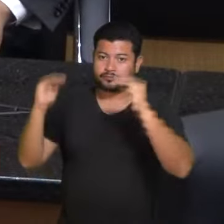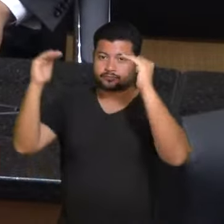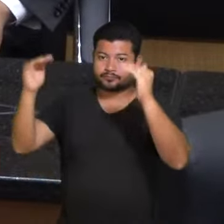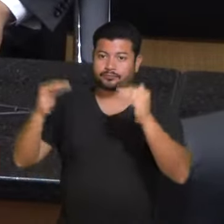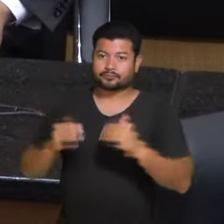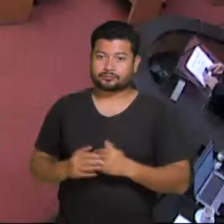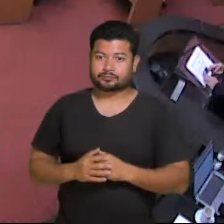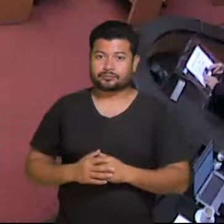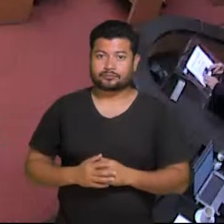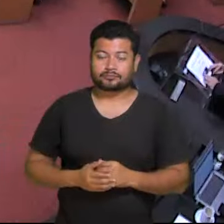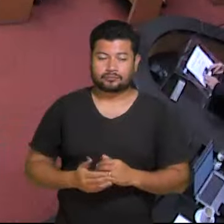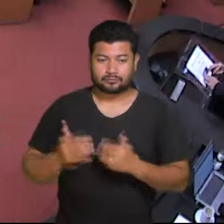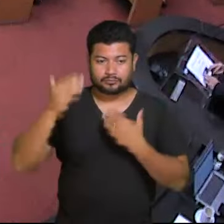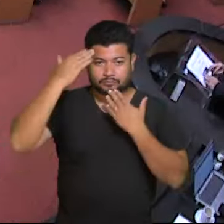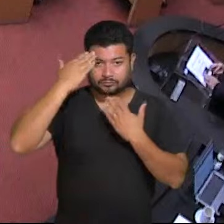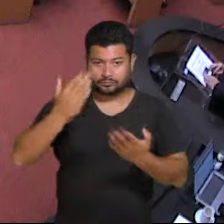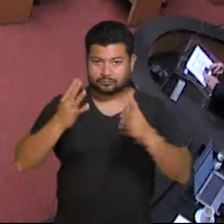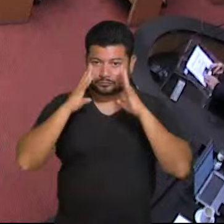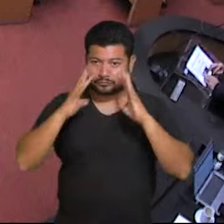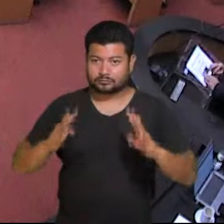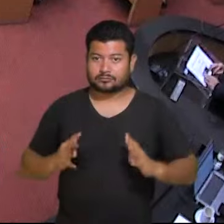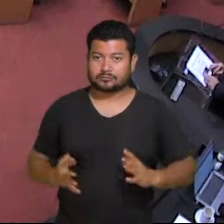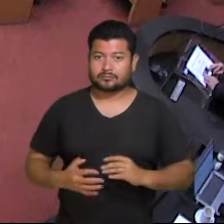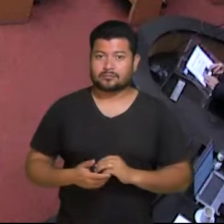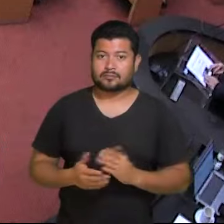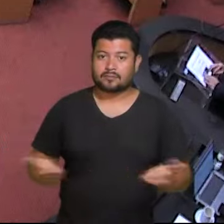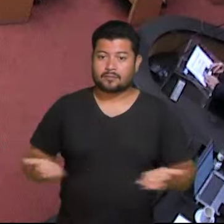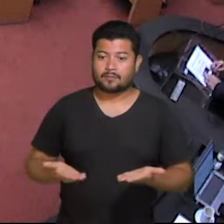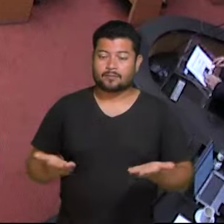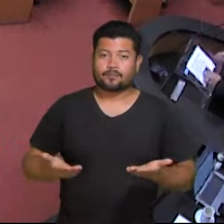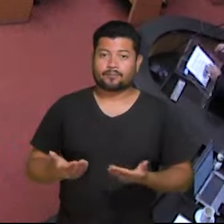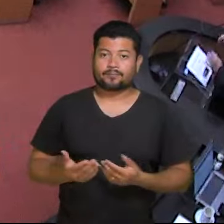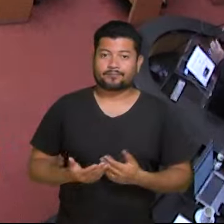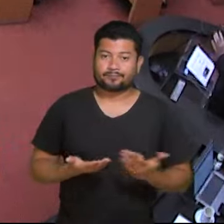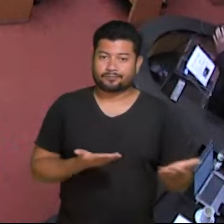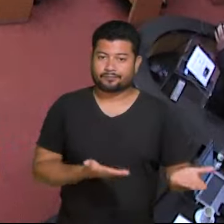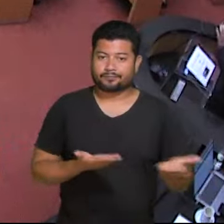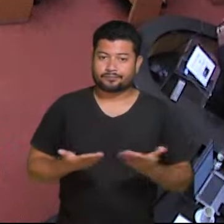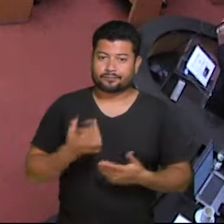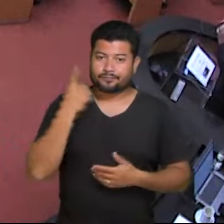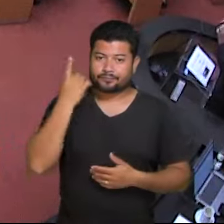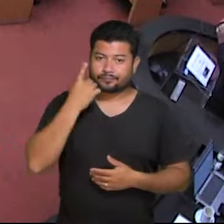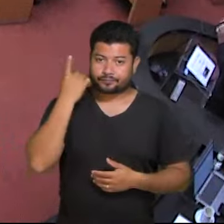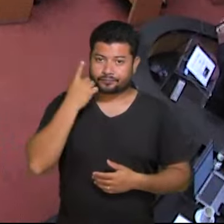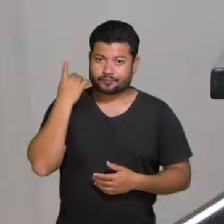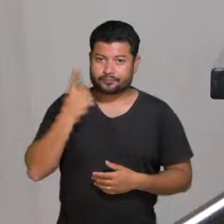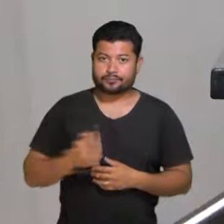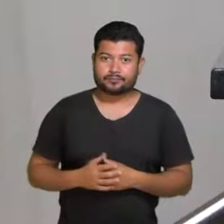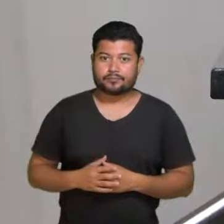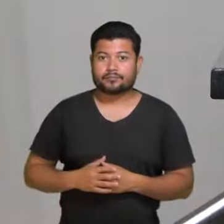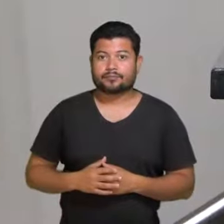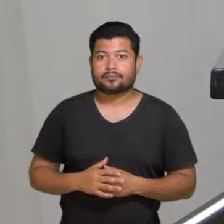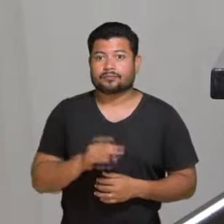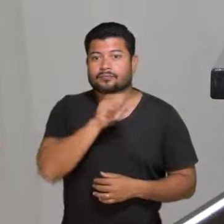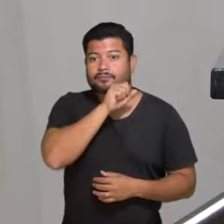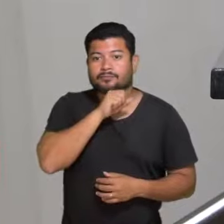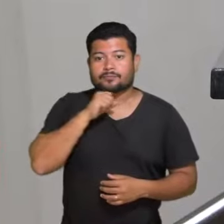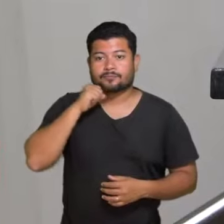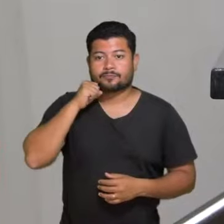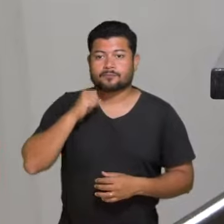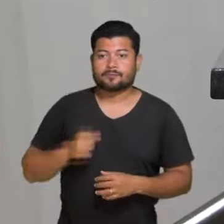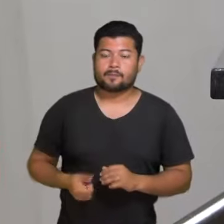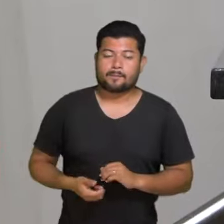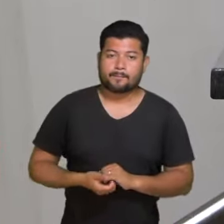só. Agora sim, pelo tempo de até 10 minutos, com a palavra o deputado Massocco. Senhor presidente,